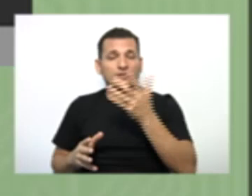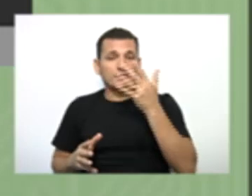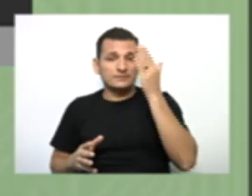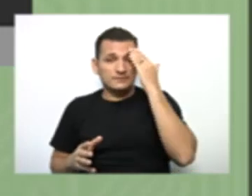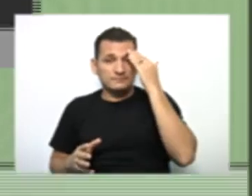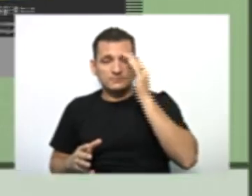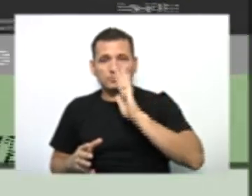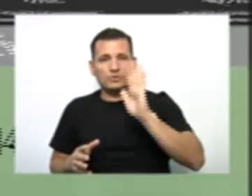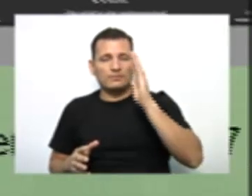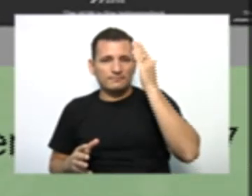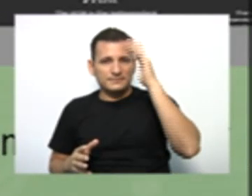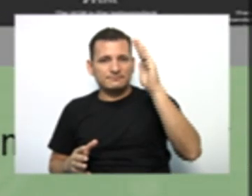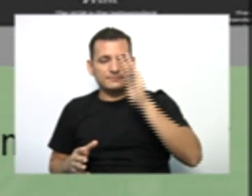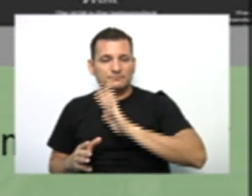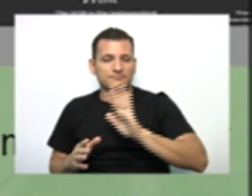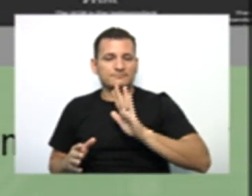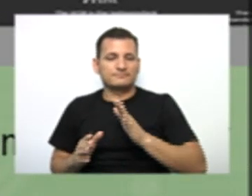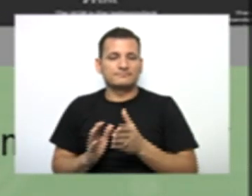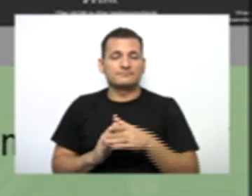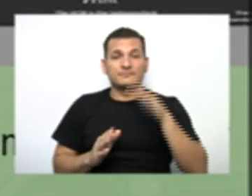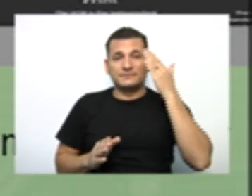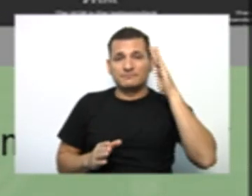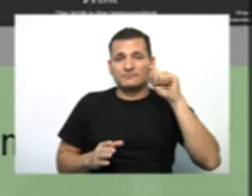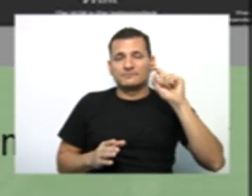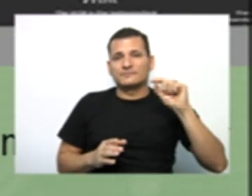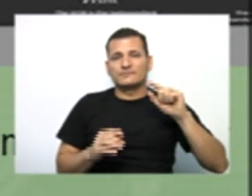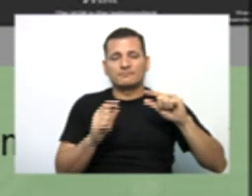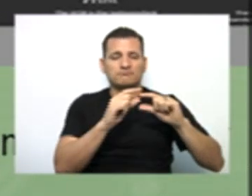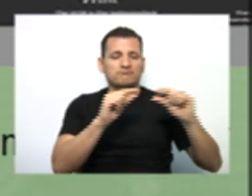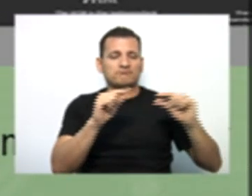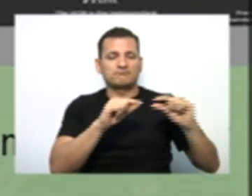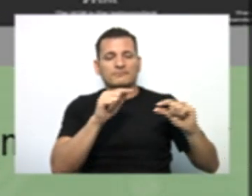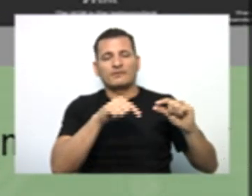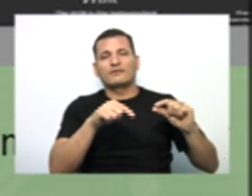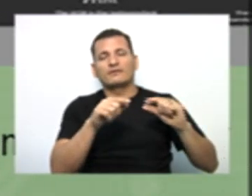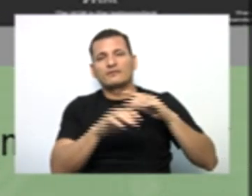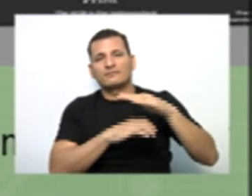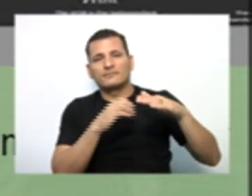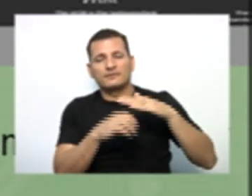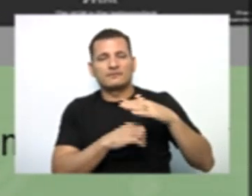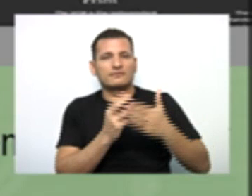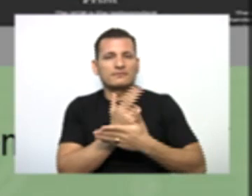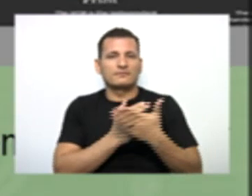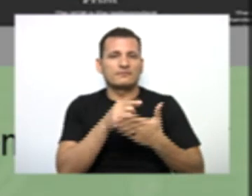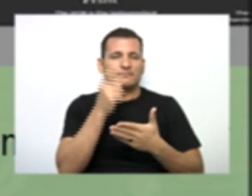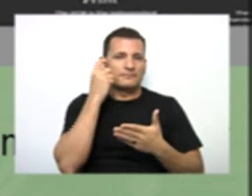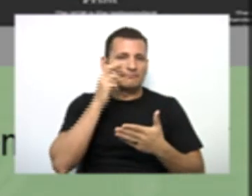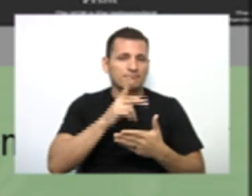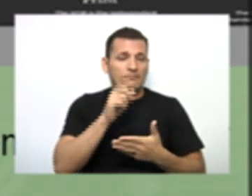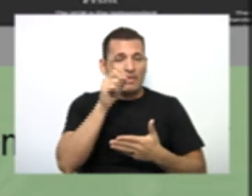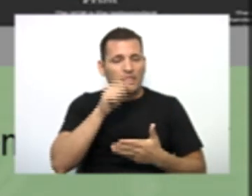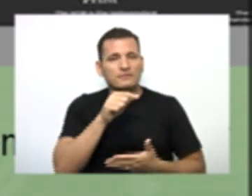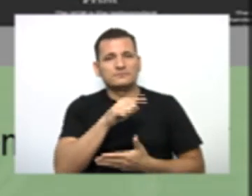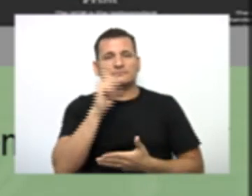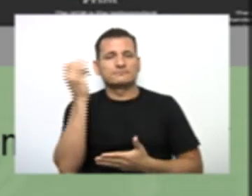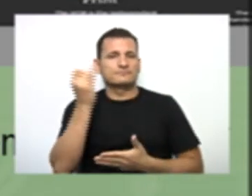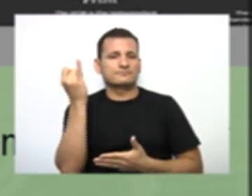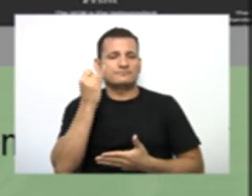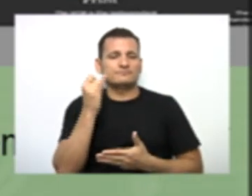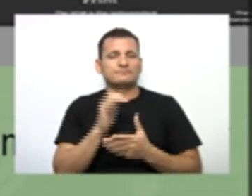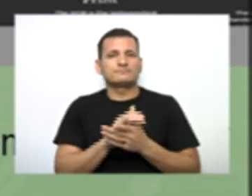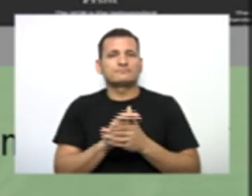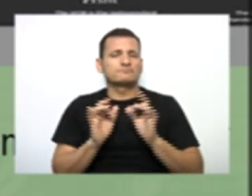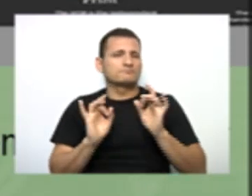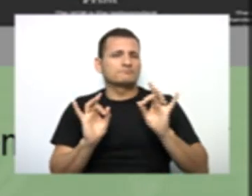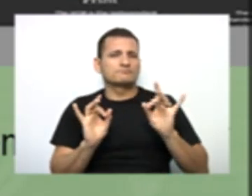principal. Qual é o principal? Que eles são uma agência de design que pensa diferente. Isso é importante. Coloque em